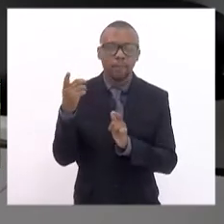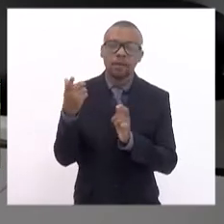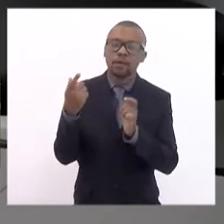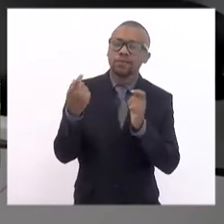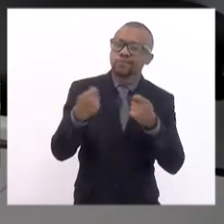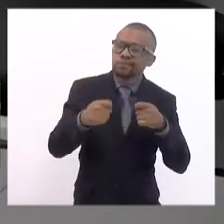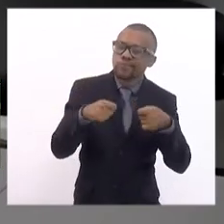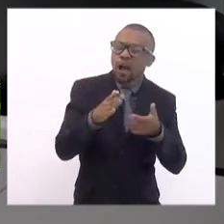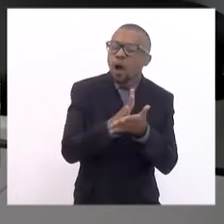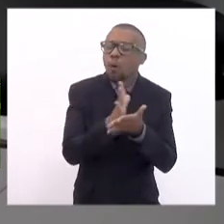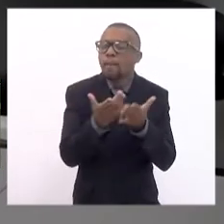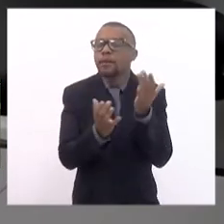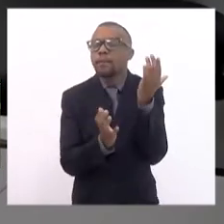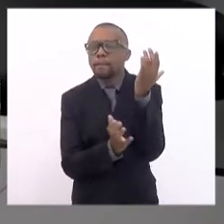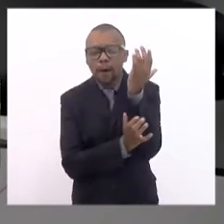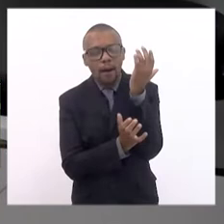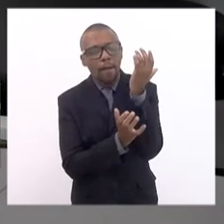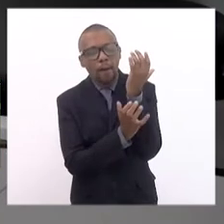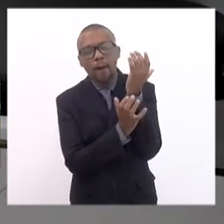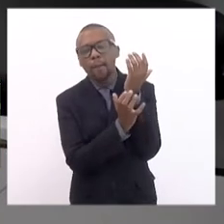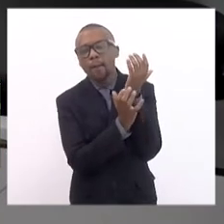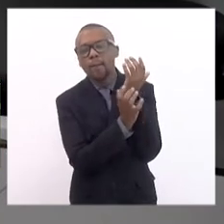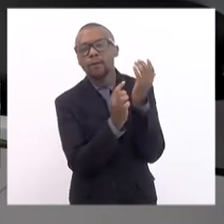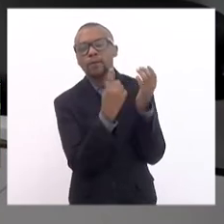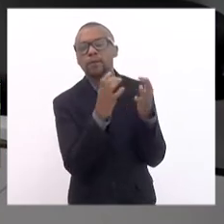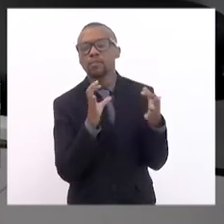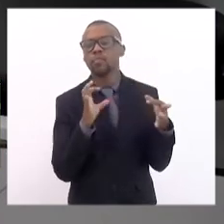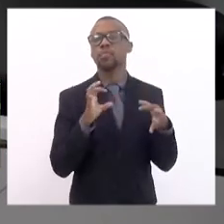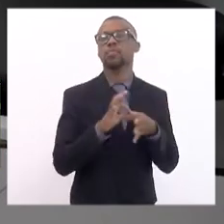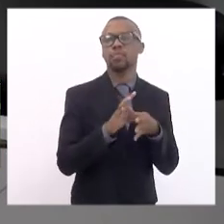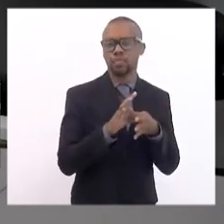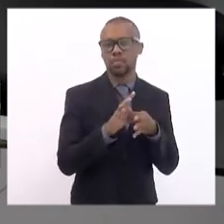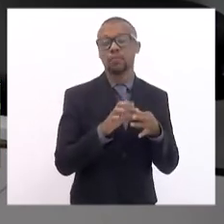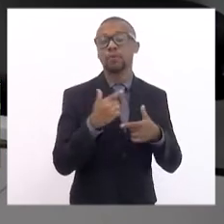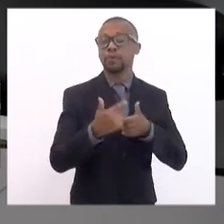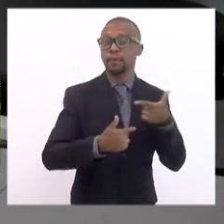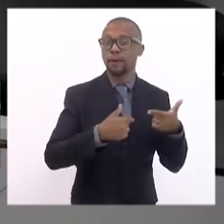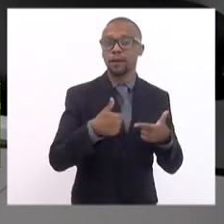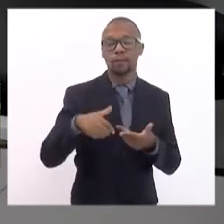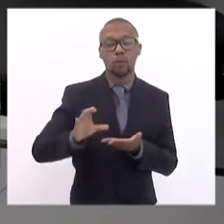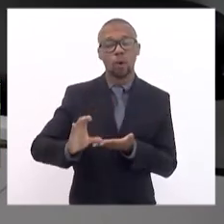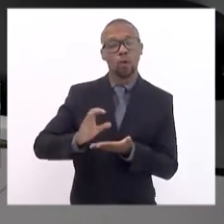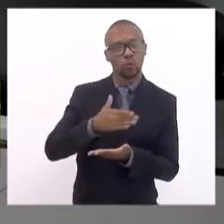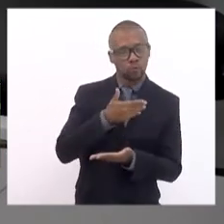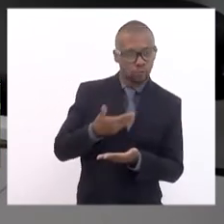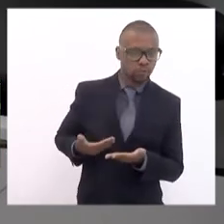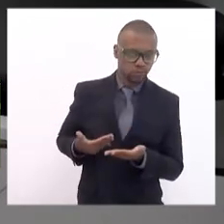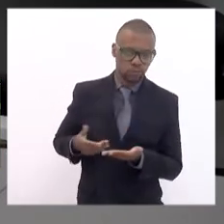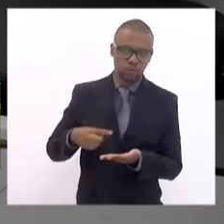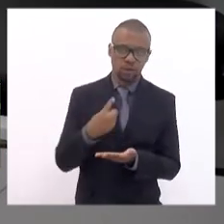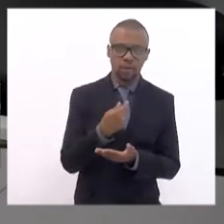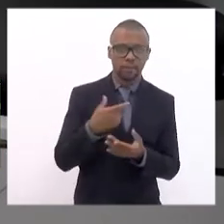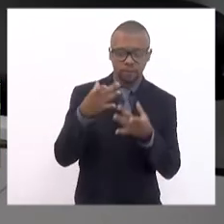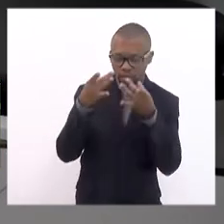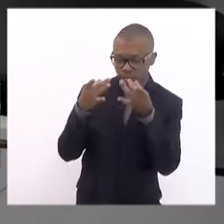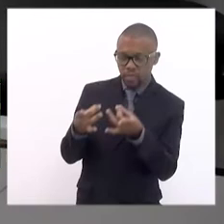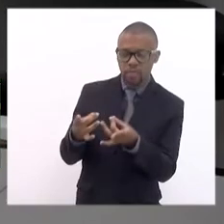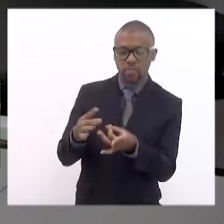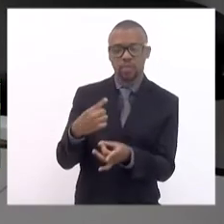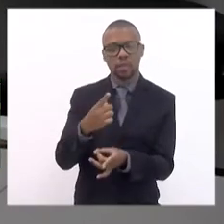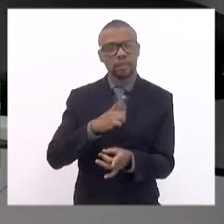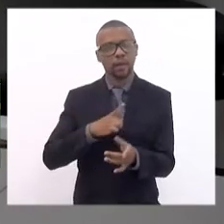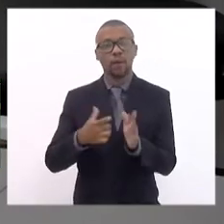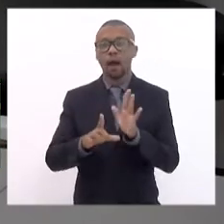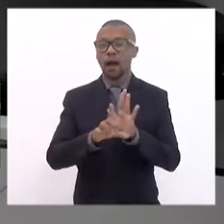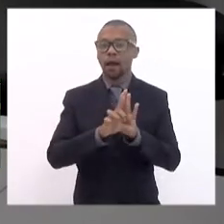de burocracia, a gente tem essas amarras por trabalhar com recurso público, né? E temos que ter zelo por ele. A gente tem a lei do Supera, que foi um grande